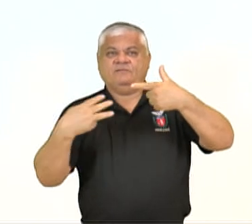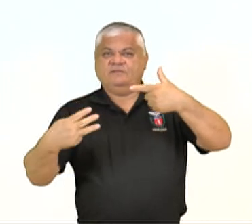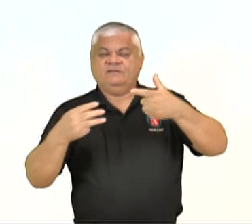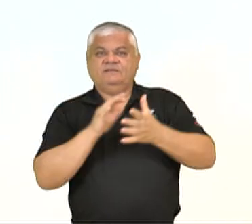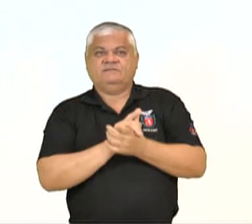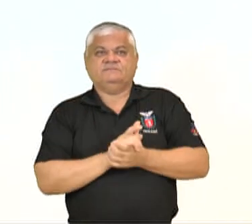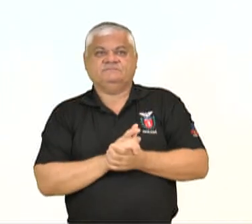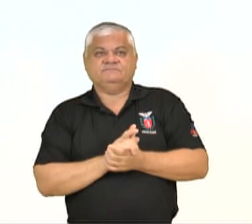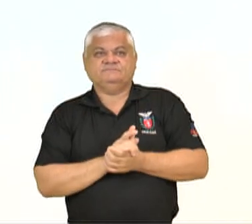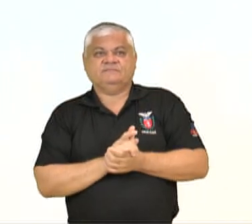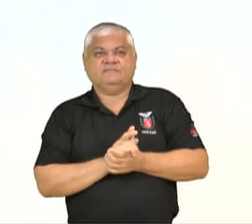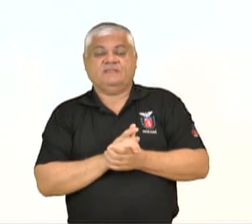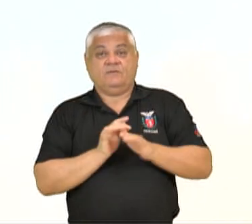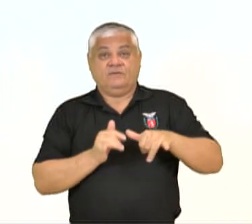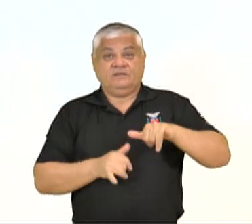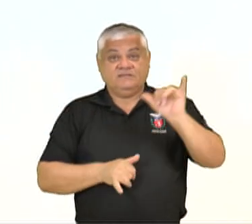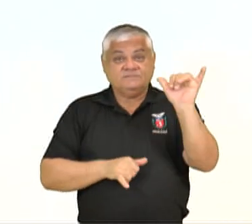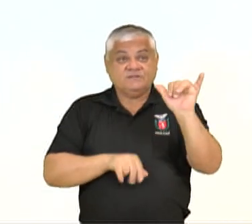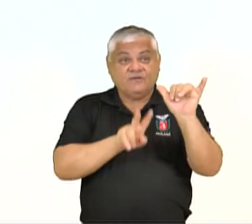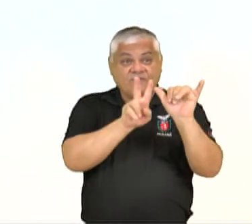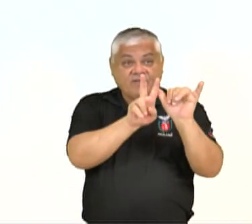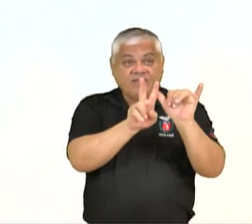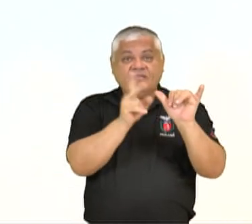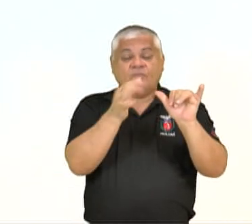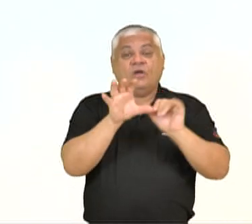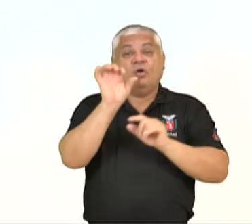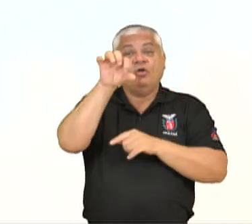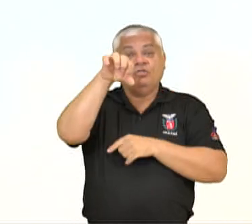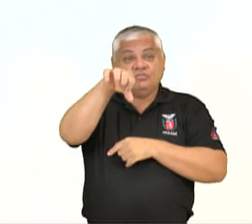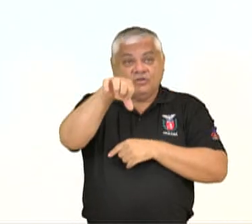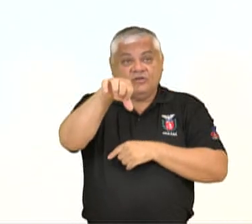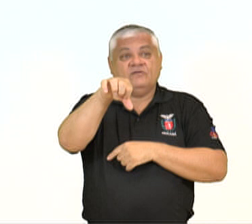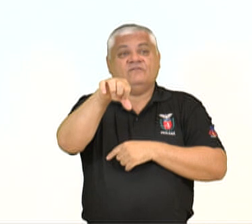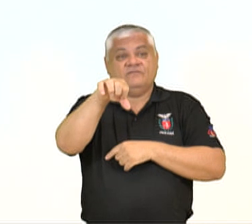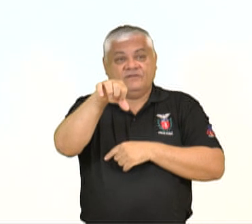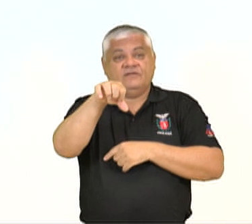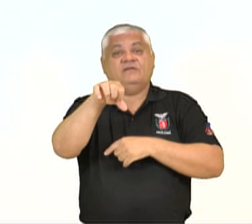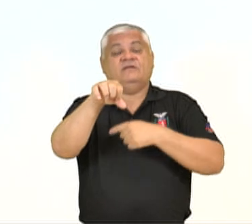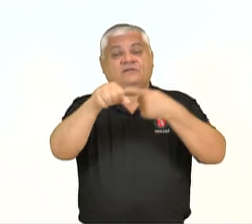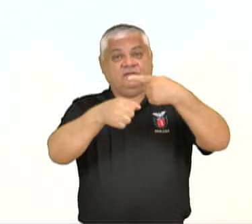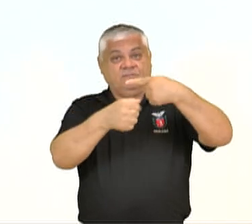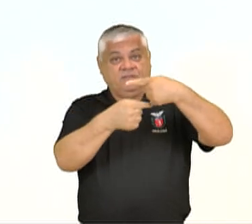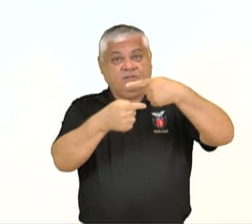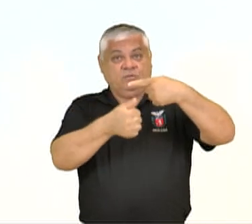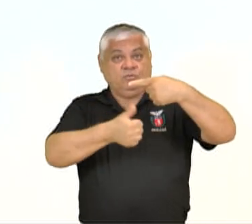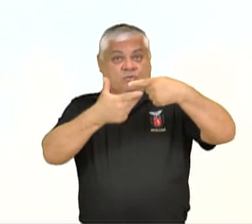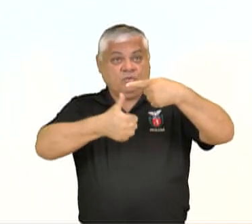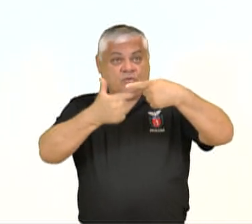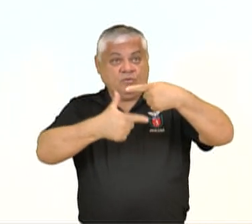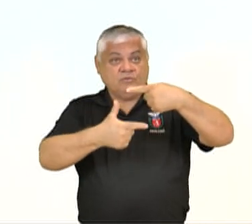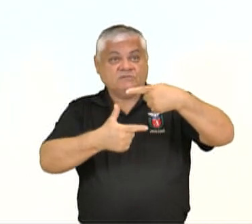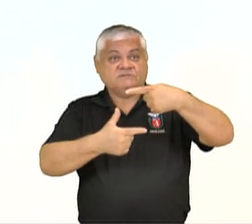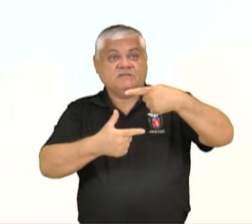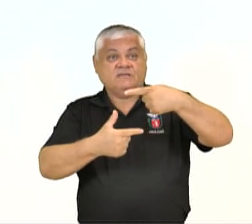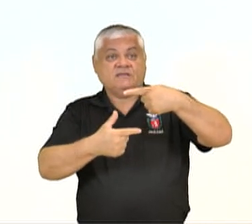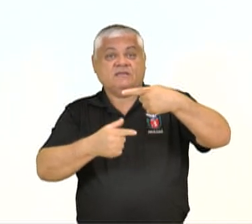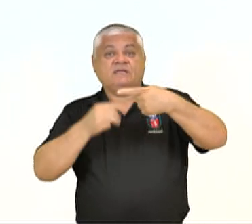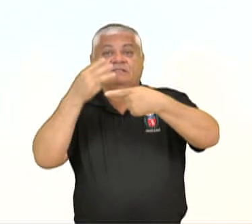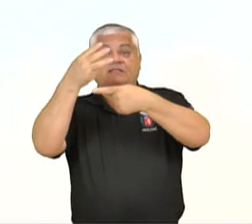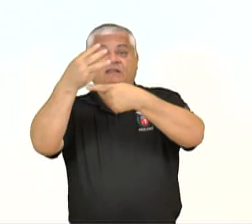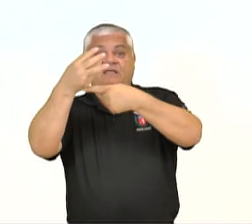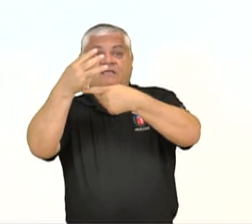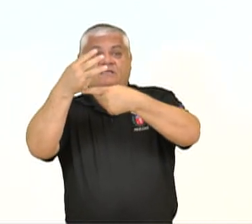Teremos então que o y do vértice será igual a 9 sobre menos 12, que